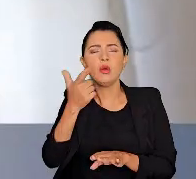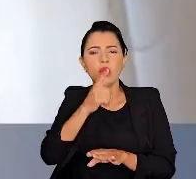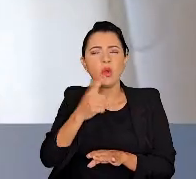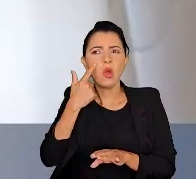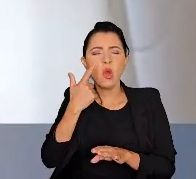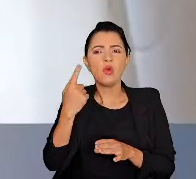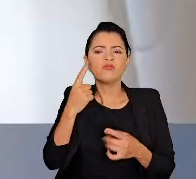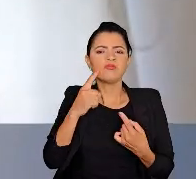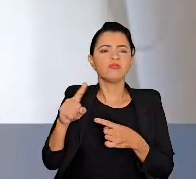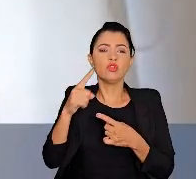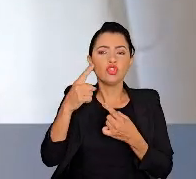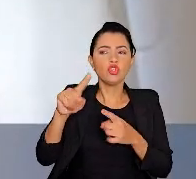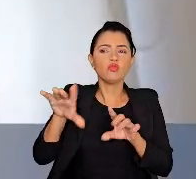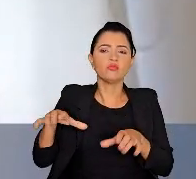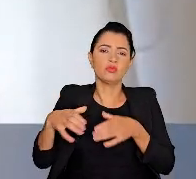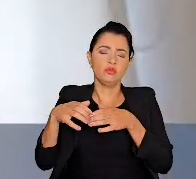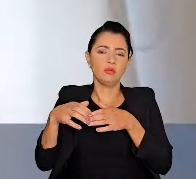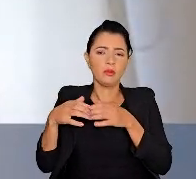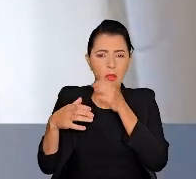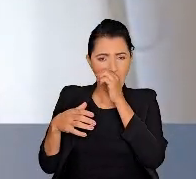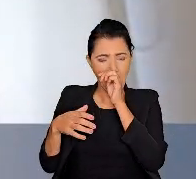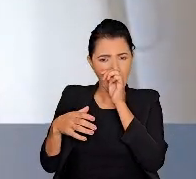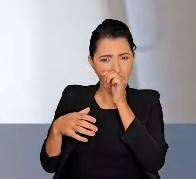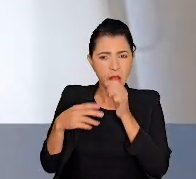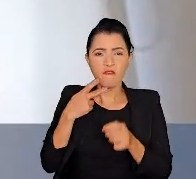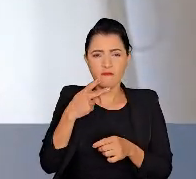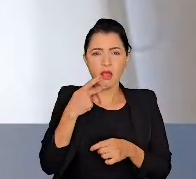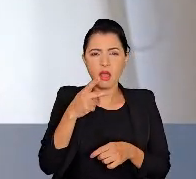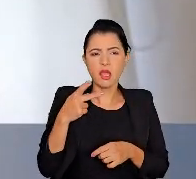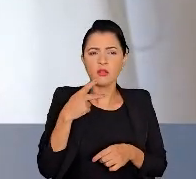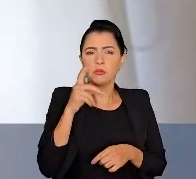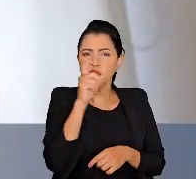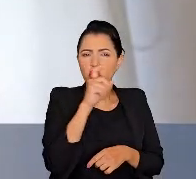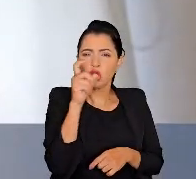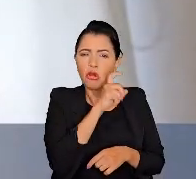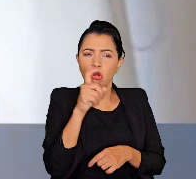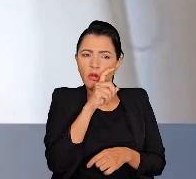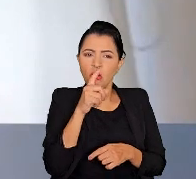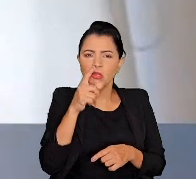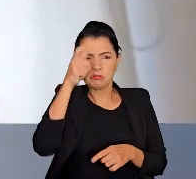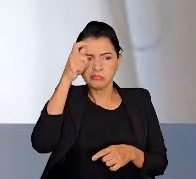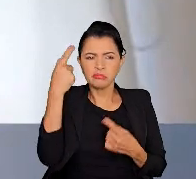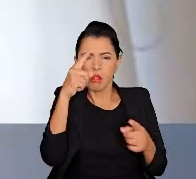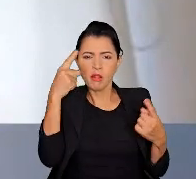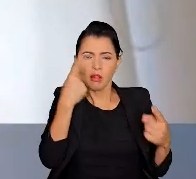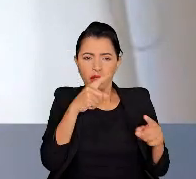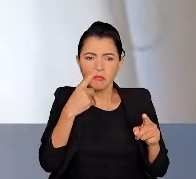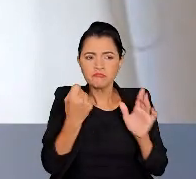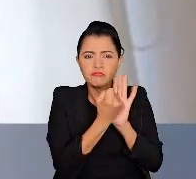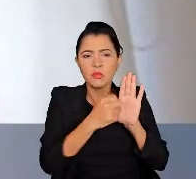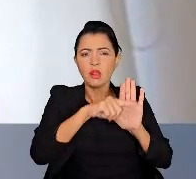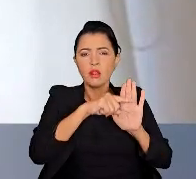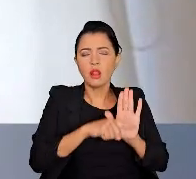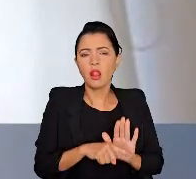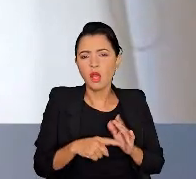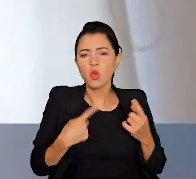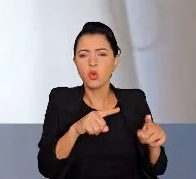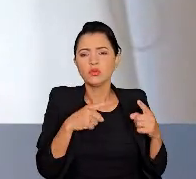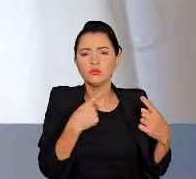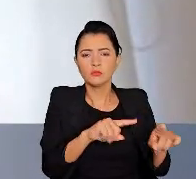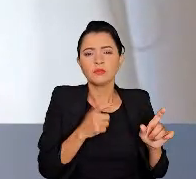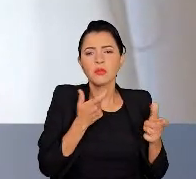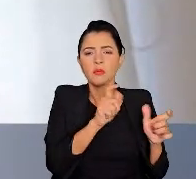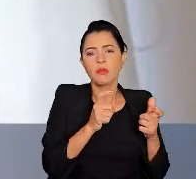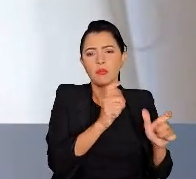determinada religião. Fazer alegações mentirosas, demonizadoras e estereotipadas, como o mito de